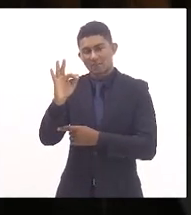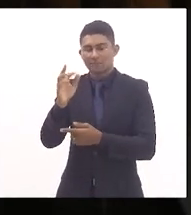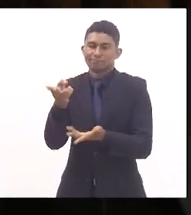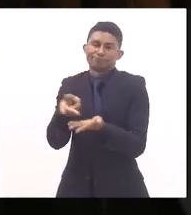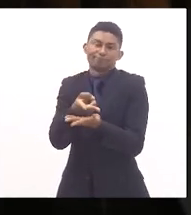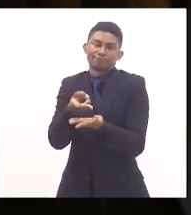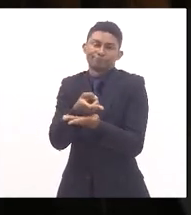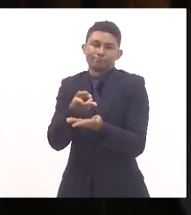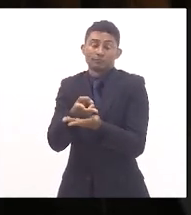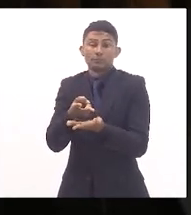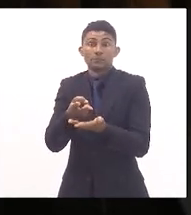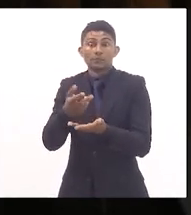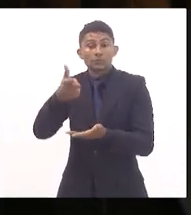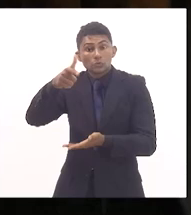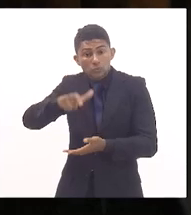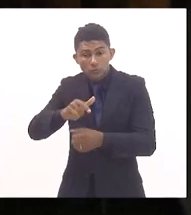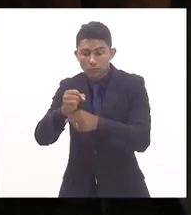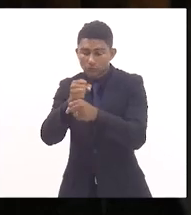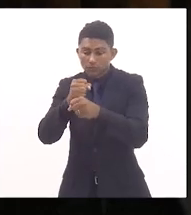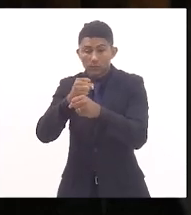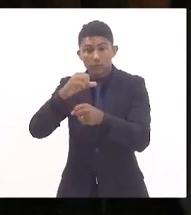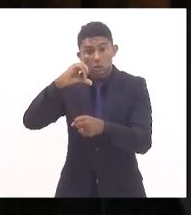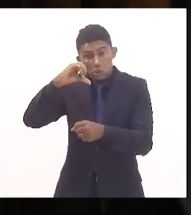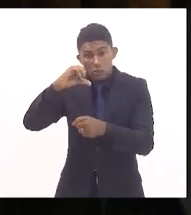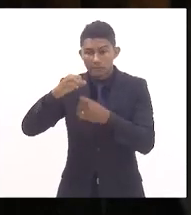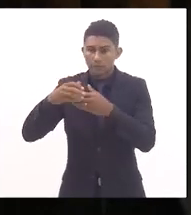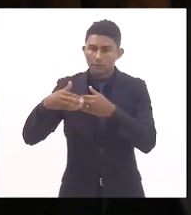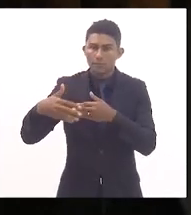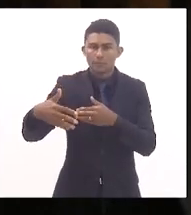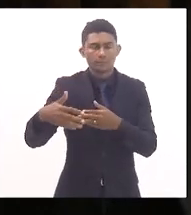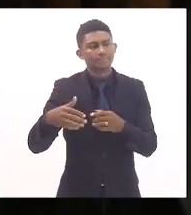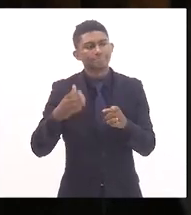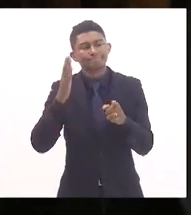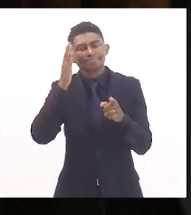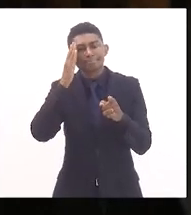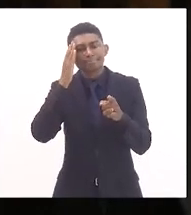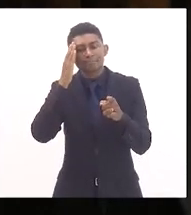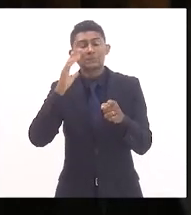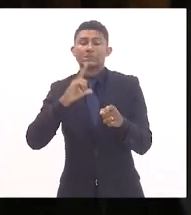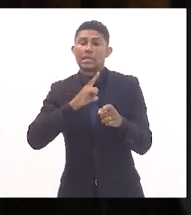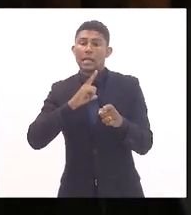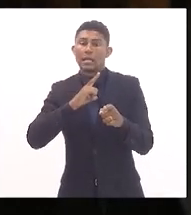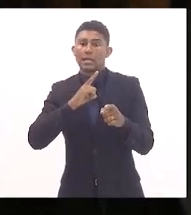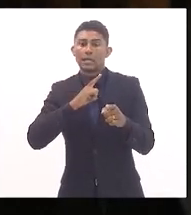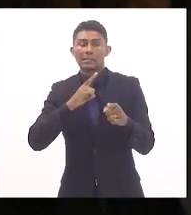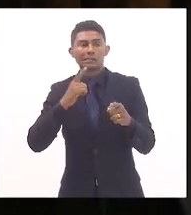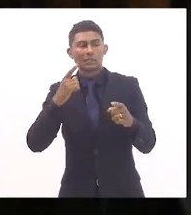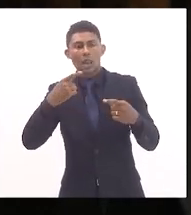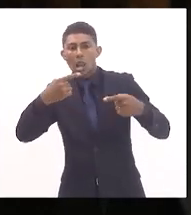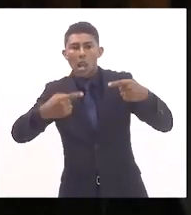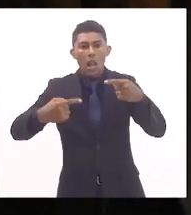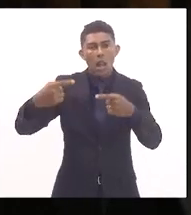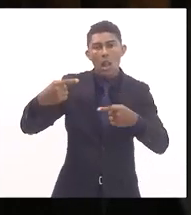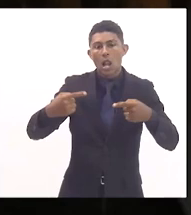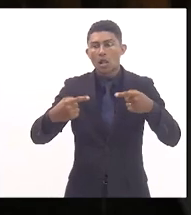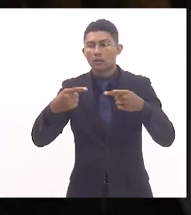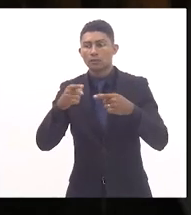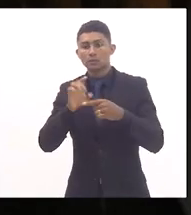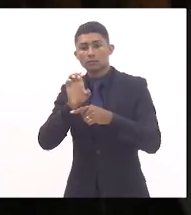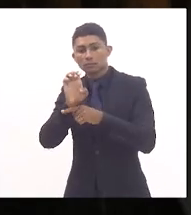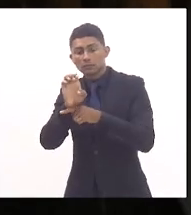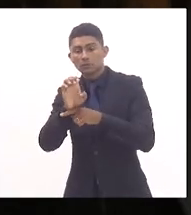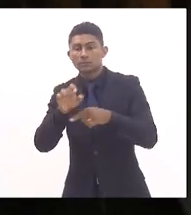por mais nove anos com o sabe vossa excelência' tem um litígio entre o estado